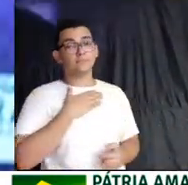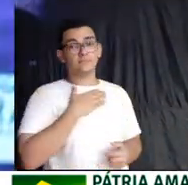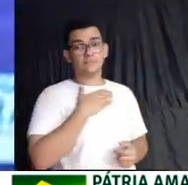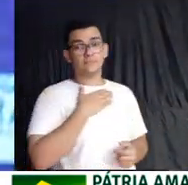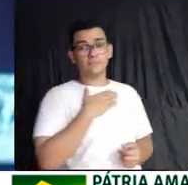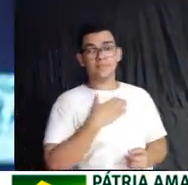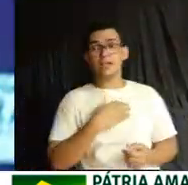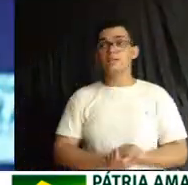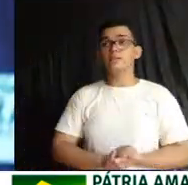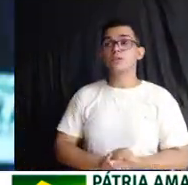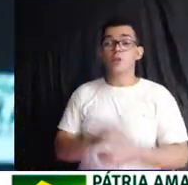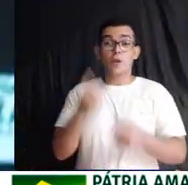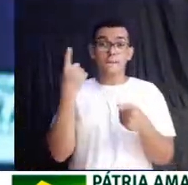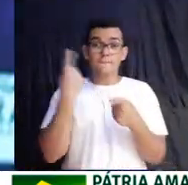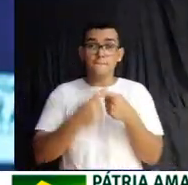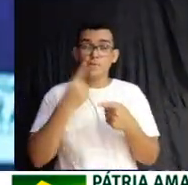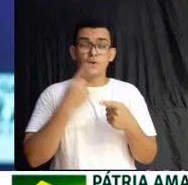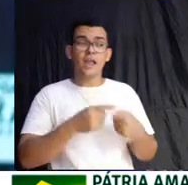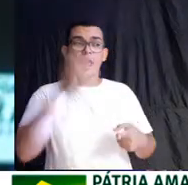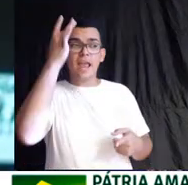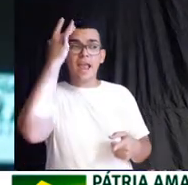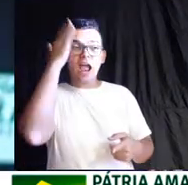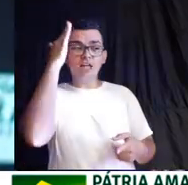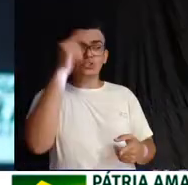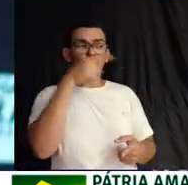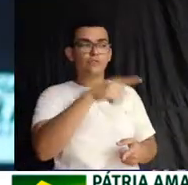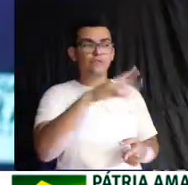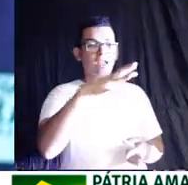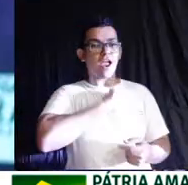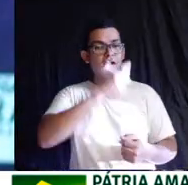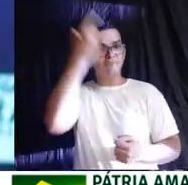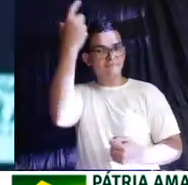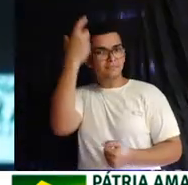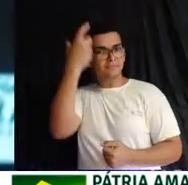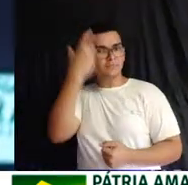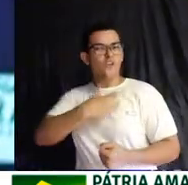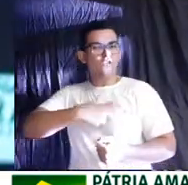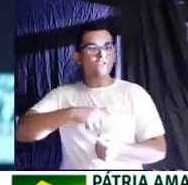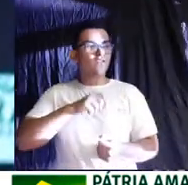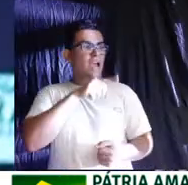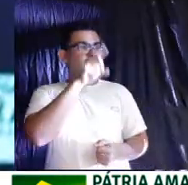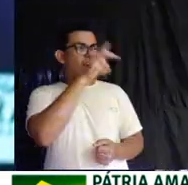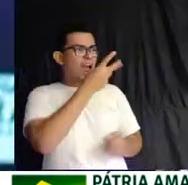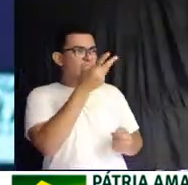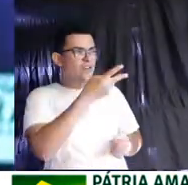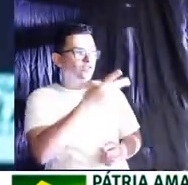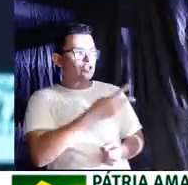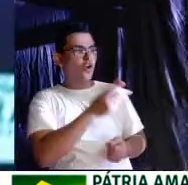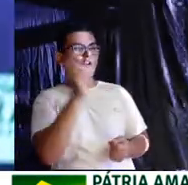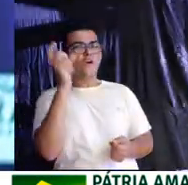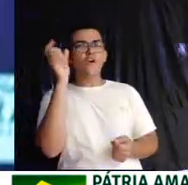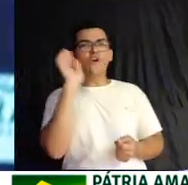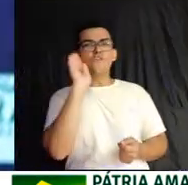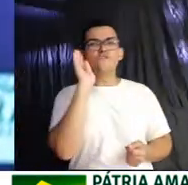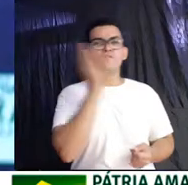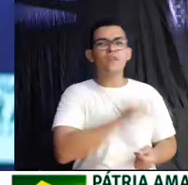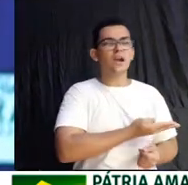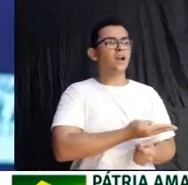Esse teu namoro tá ficando feio. Deixa logo esse sujeito.